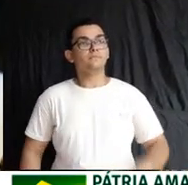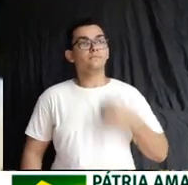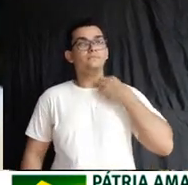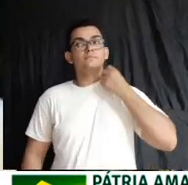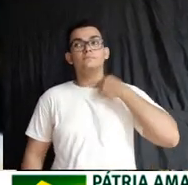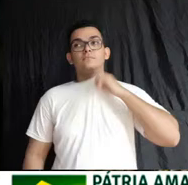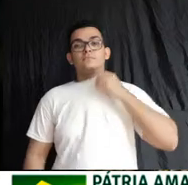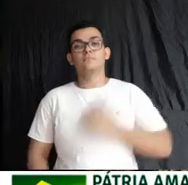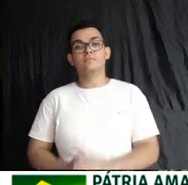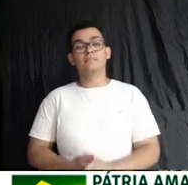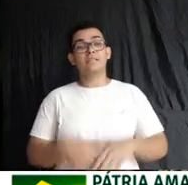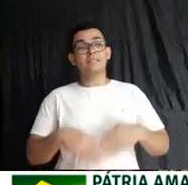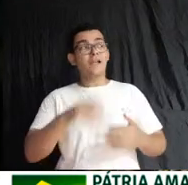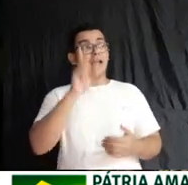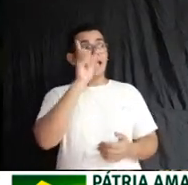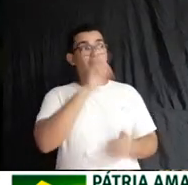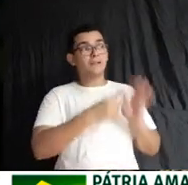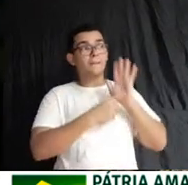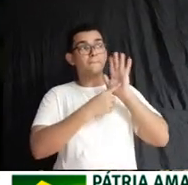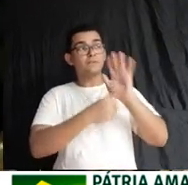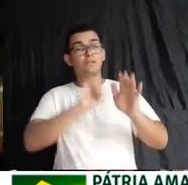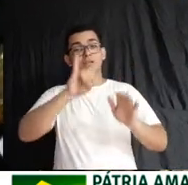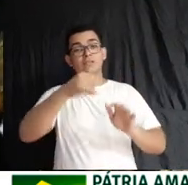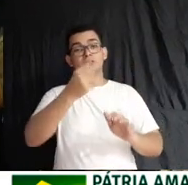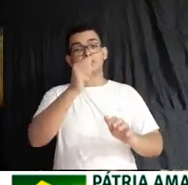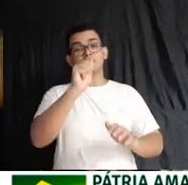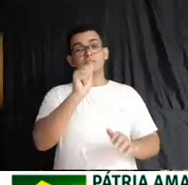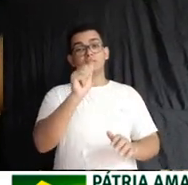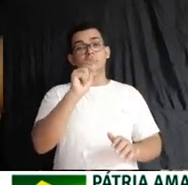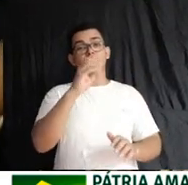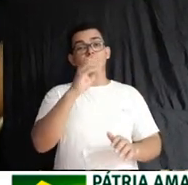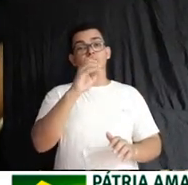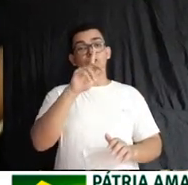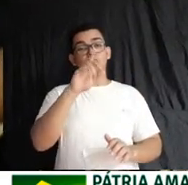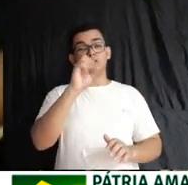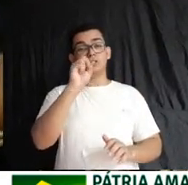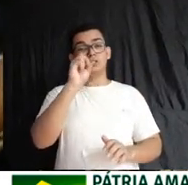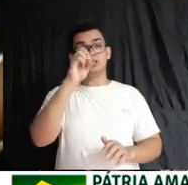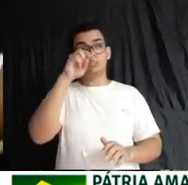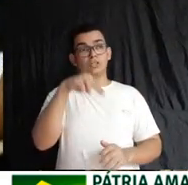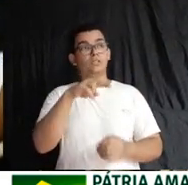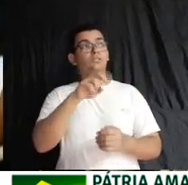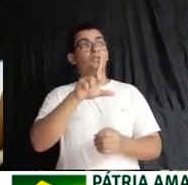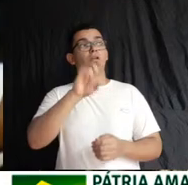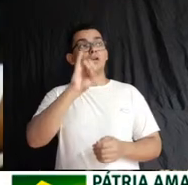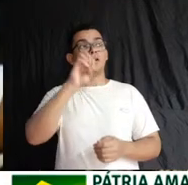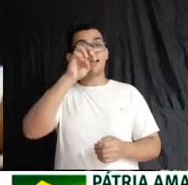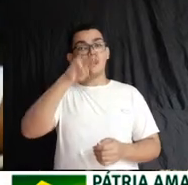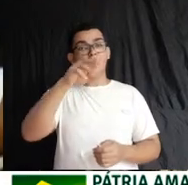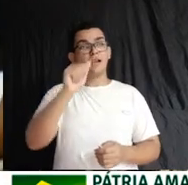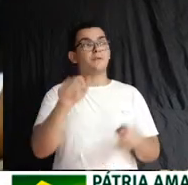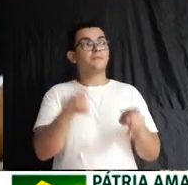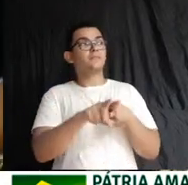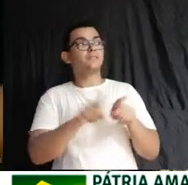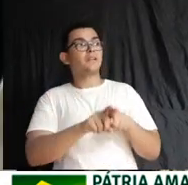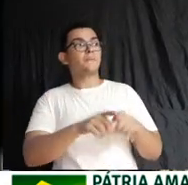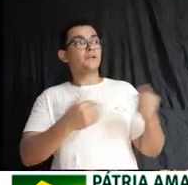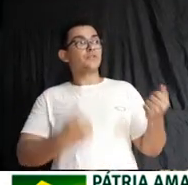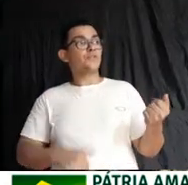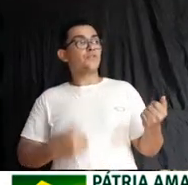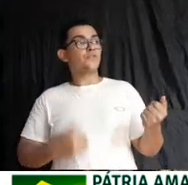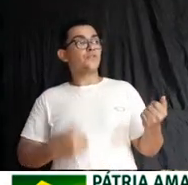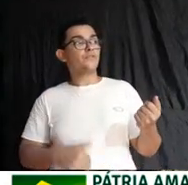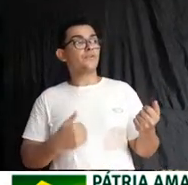Esse é o Jackson Lima e companhia. No violão, Paulinho, o nosso amigo professor, e no carrão,